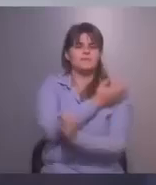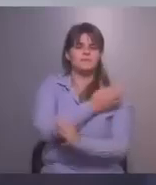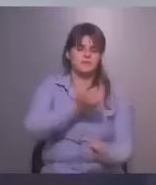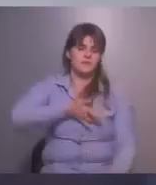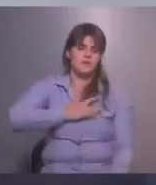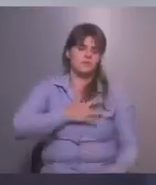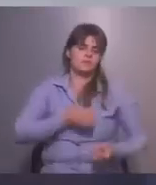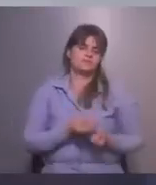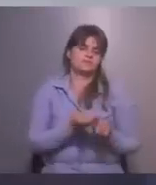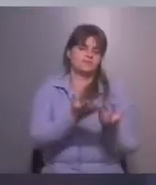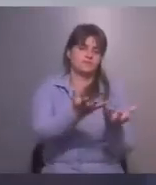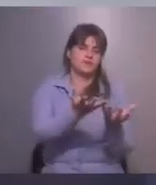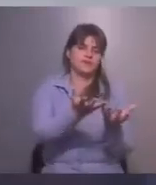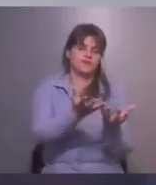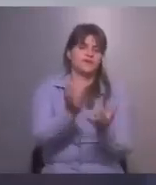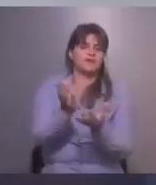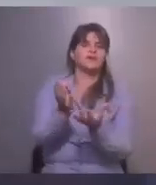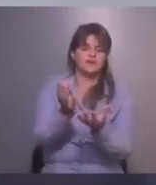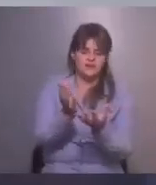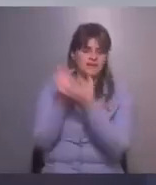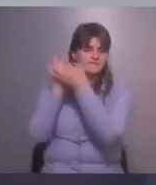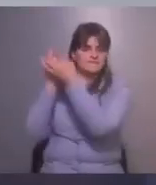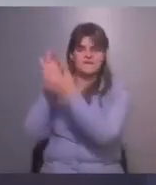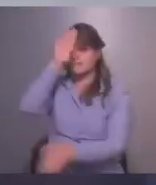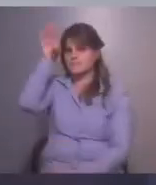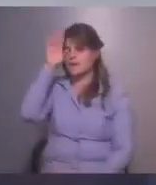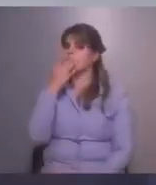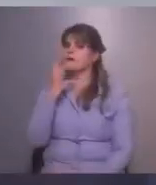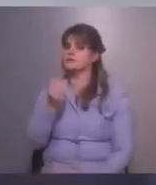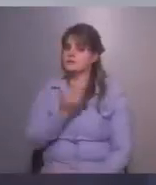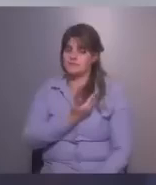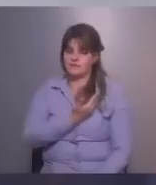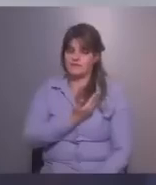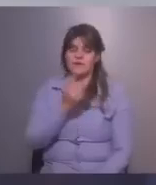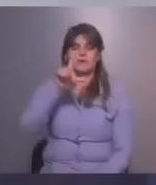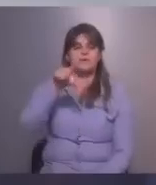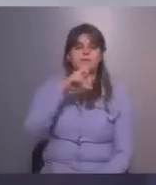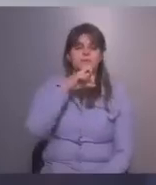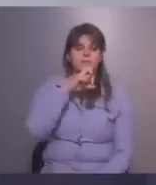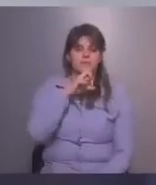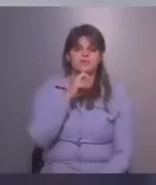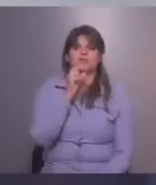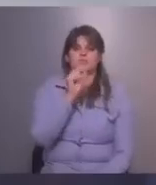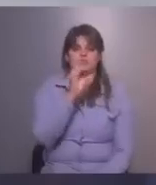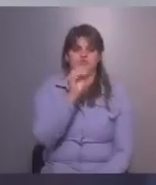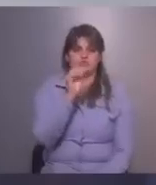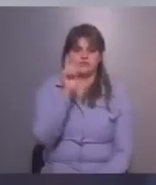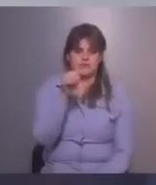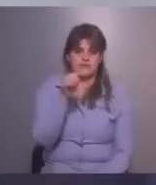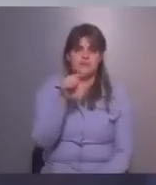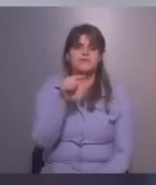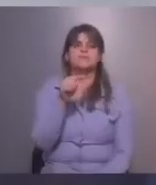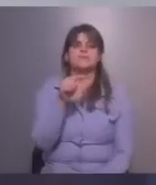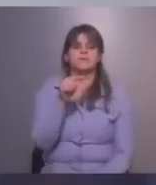nell'amore, in unione con il nostro Papa Francesco, il nostro Vescovo Giuseppe, e